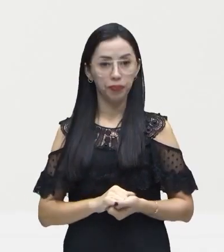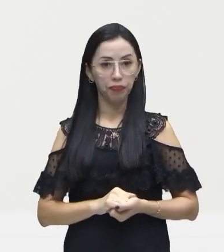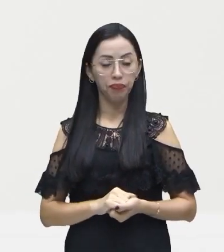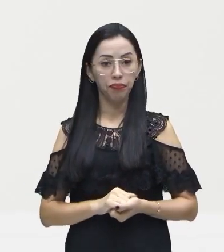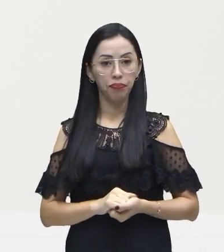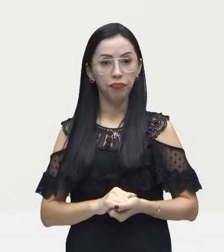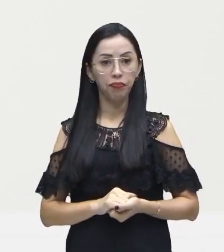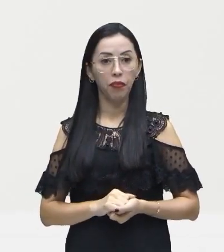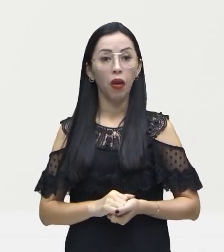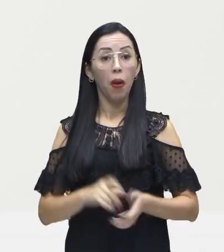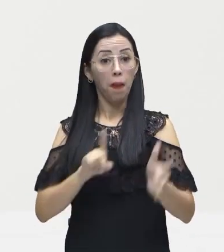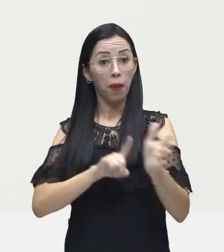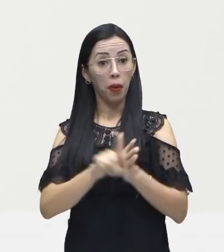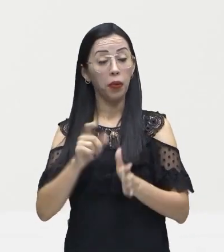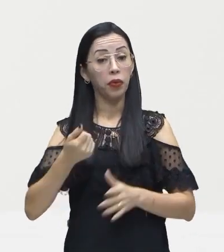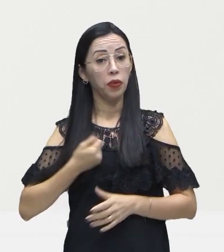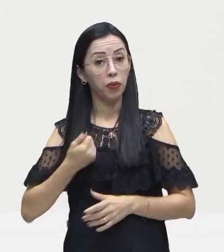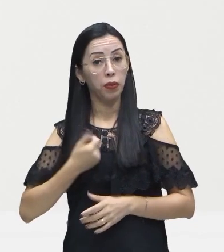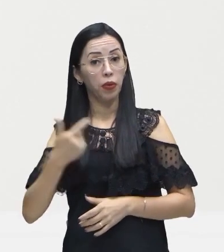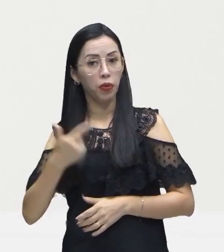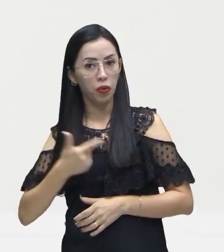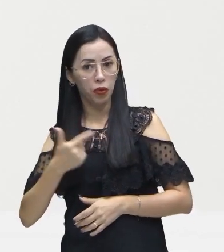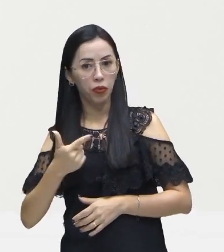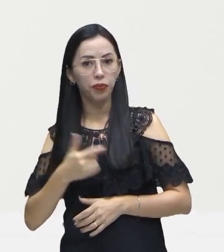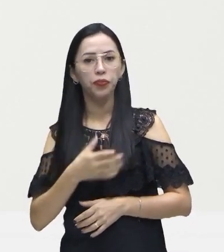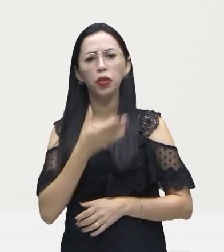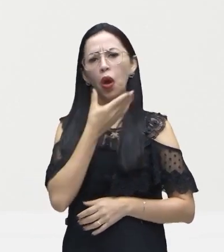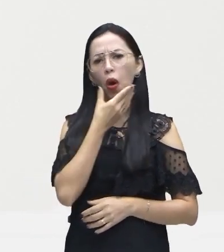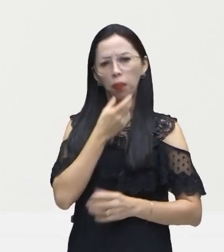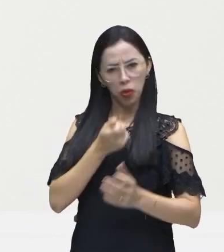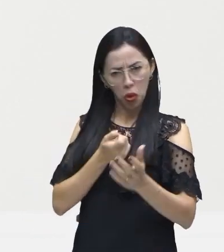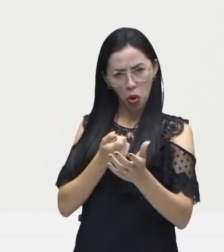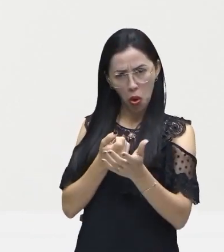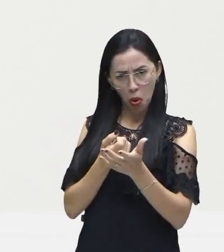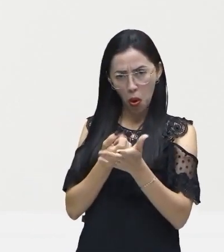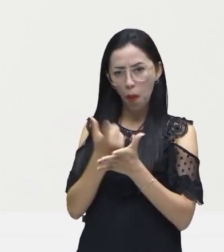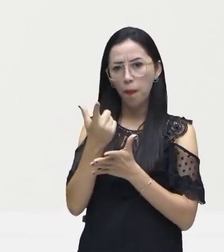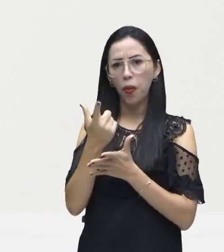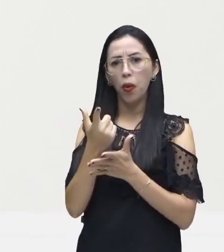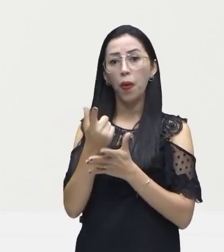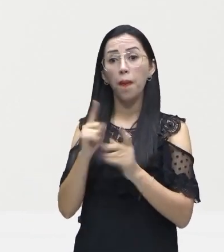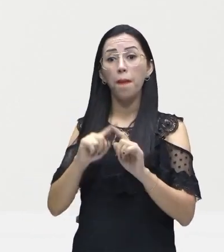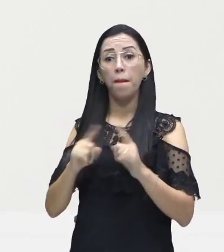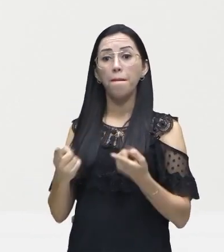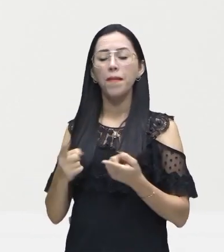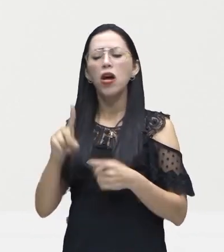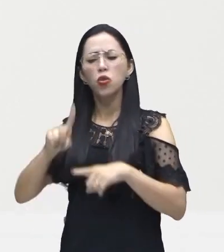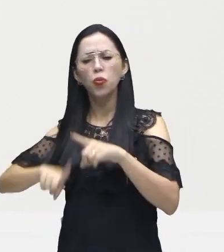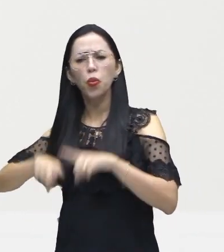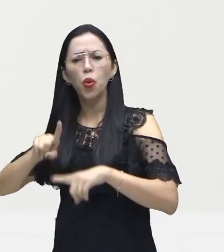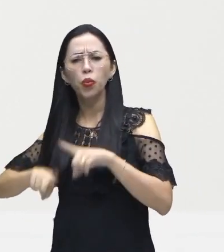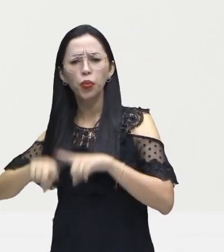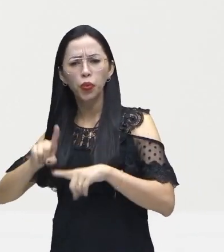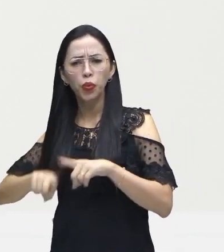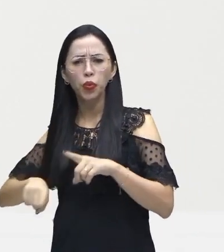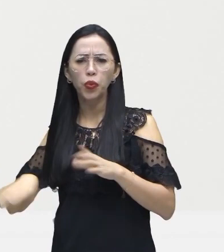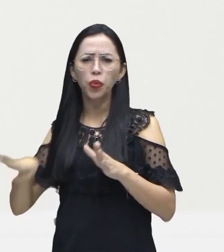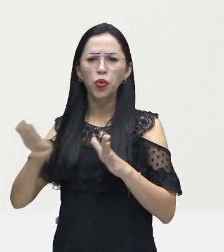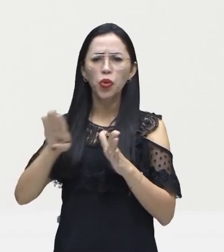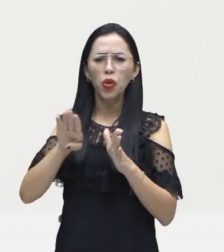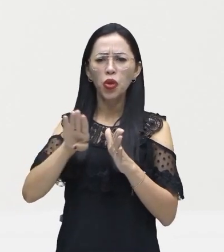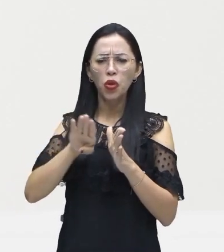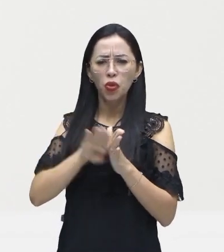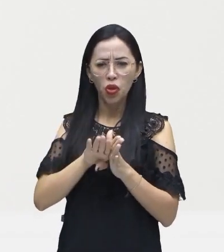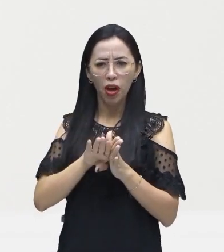2. Edson fez uma compra que demorou 2 meses para chegar na sua casa. O tempo de espera de Edson equivale